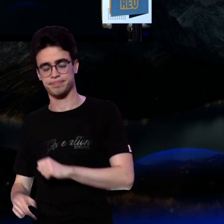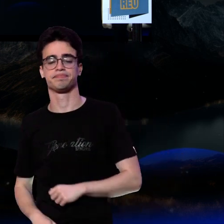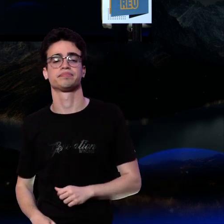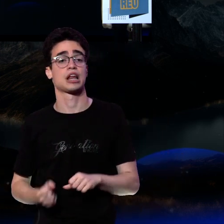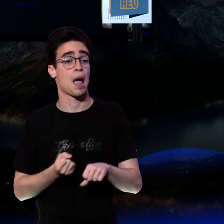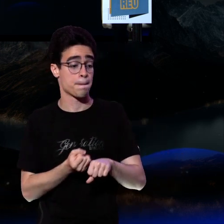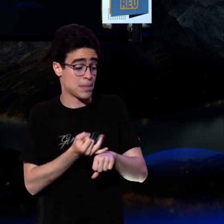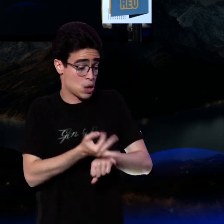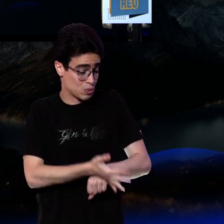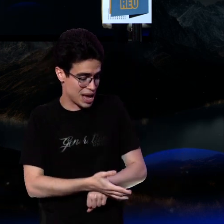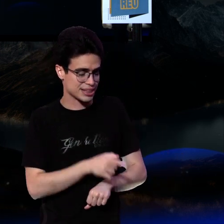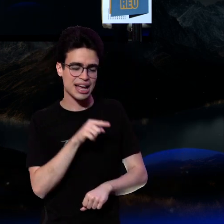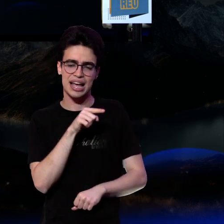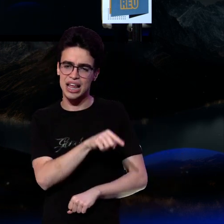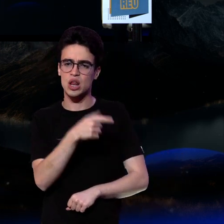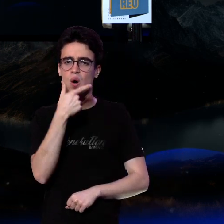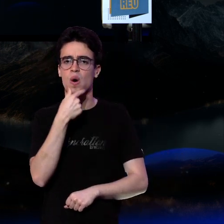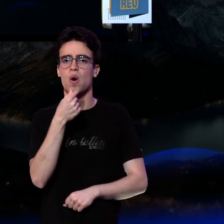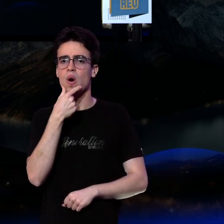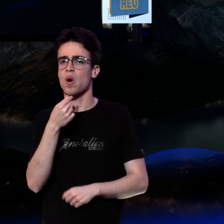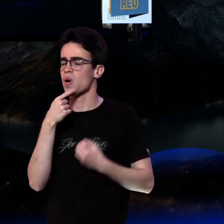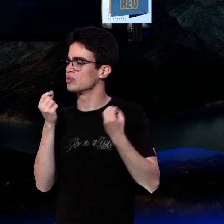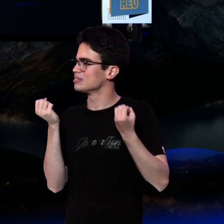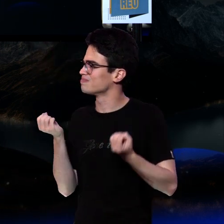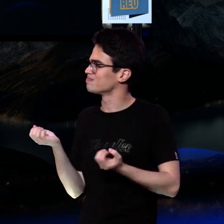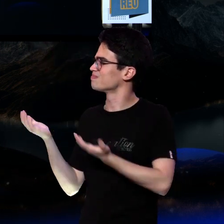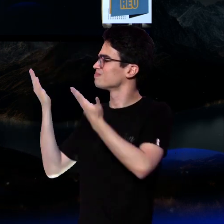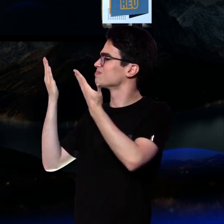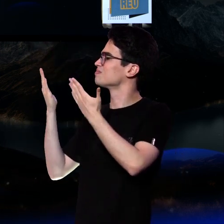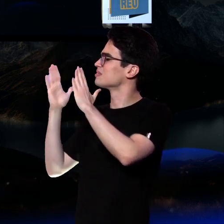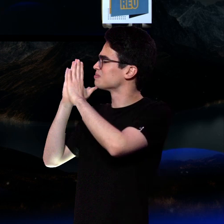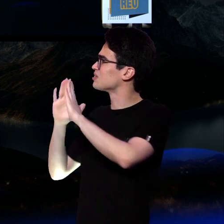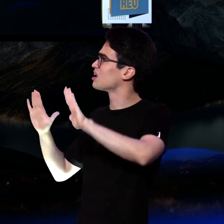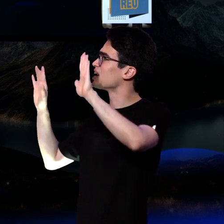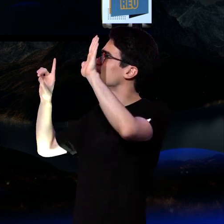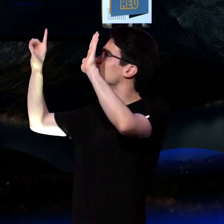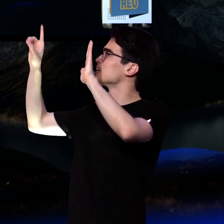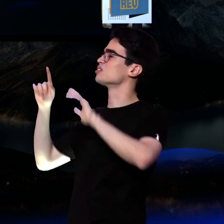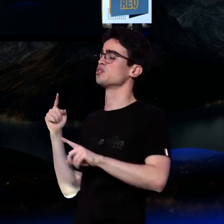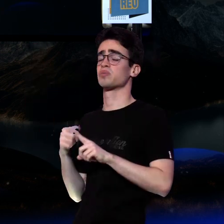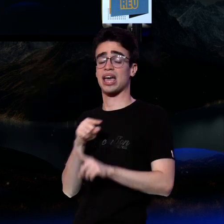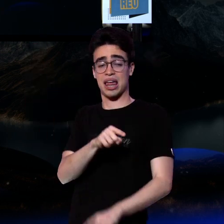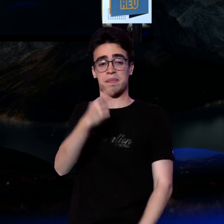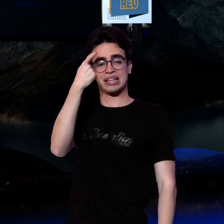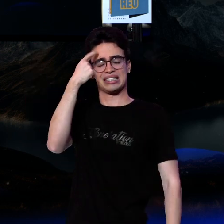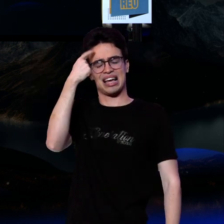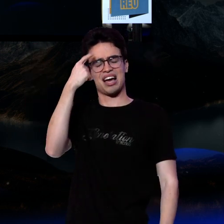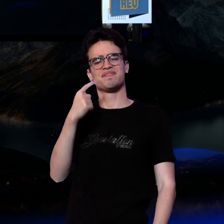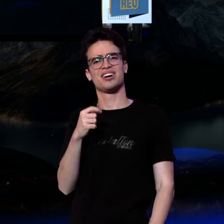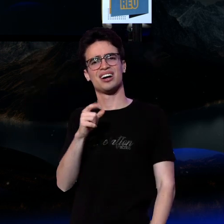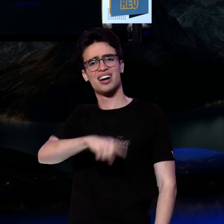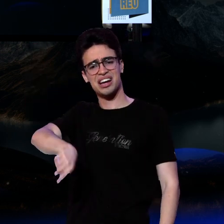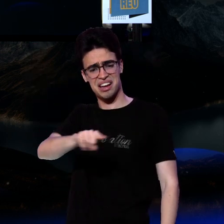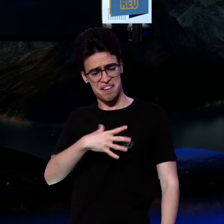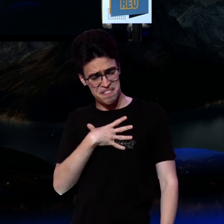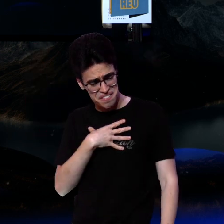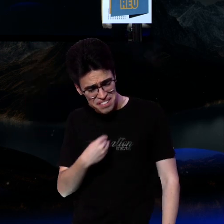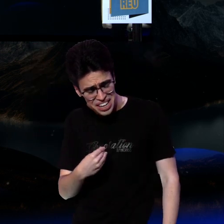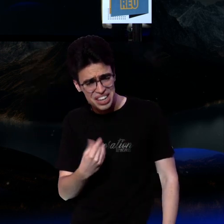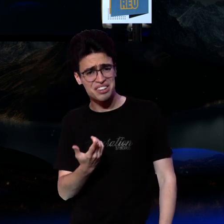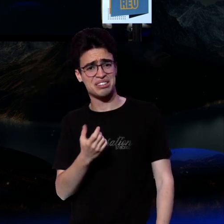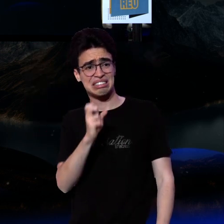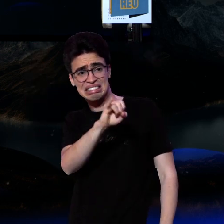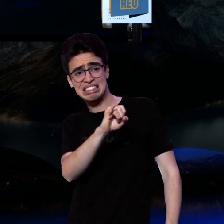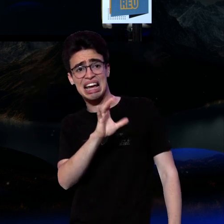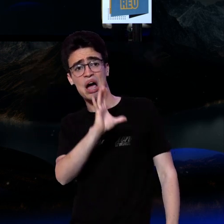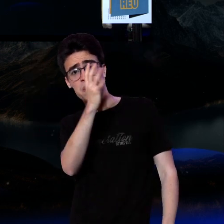um holocausto em favor de cada um deles, pois pensava, talvez os meus filhos tenham em seu coração